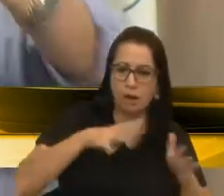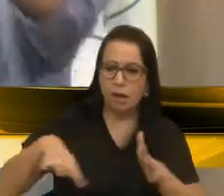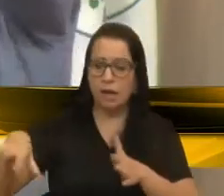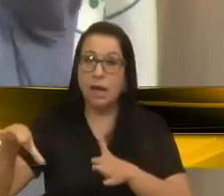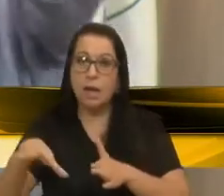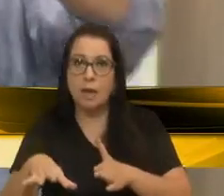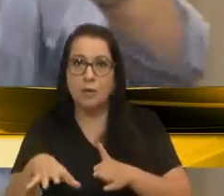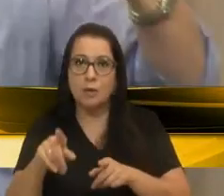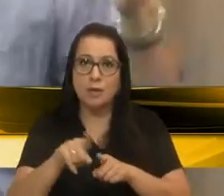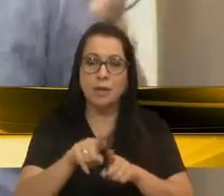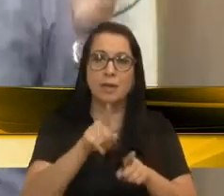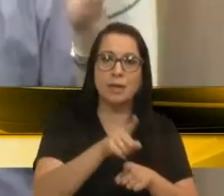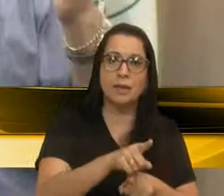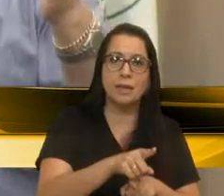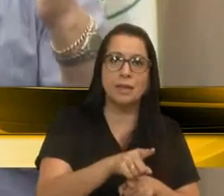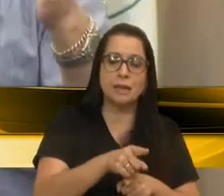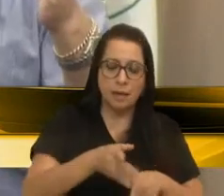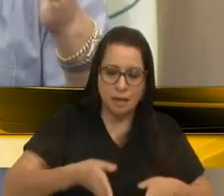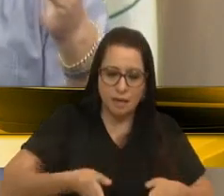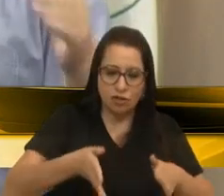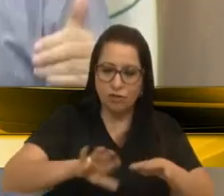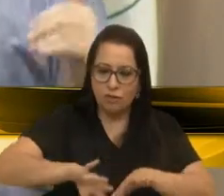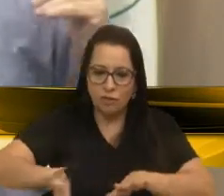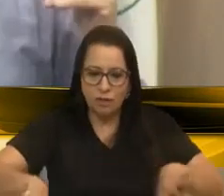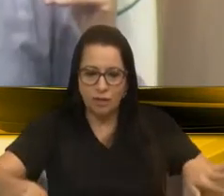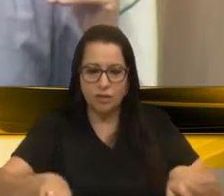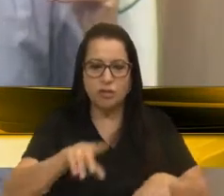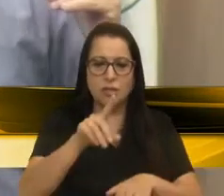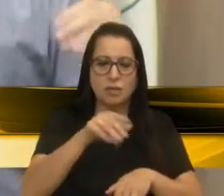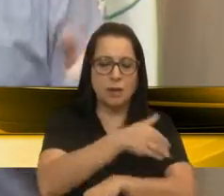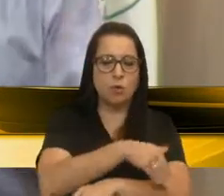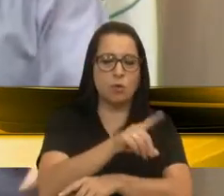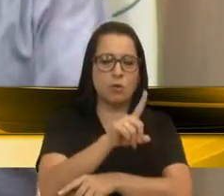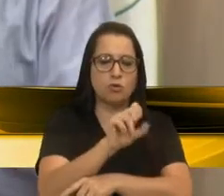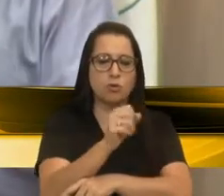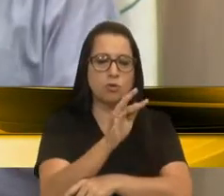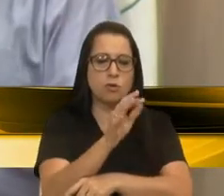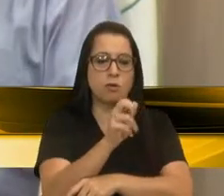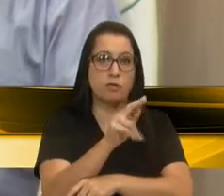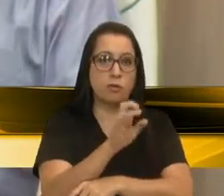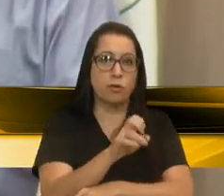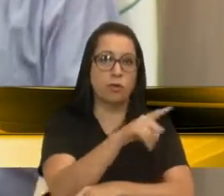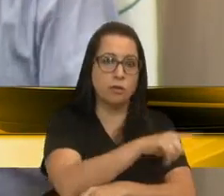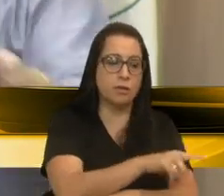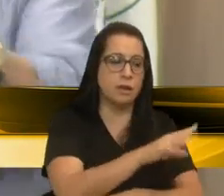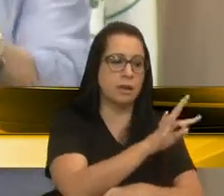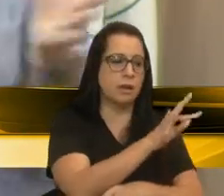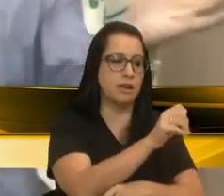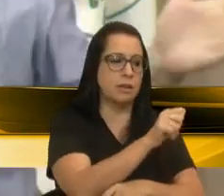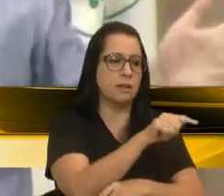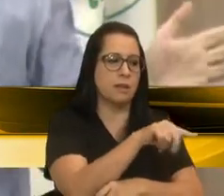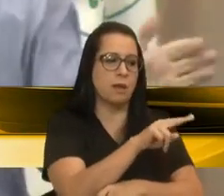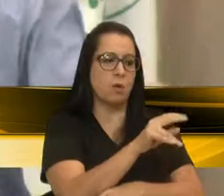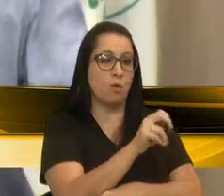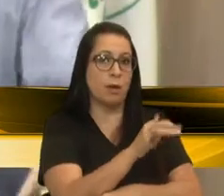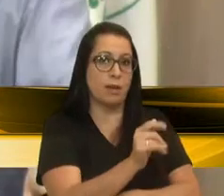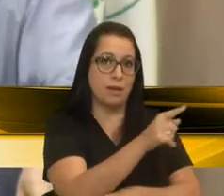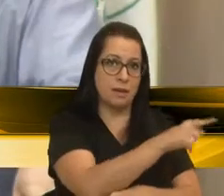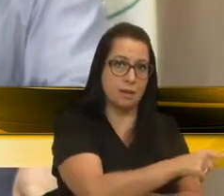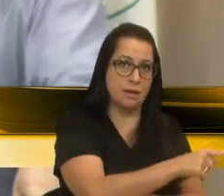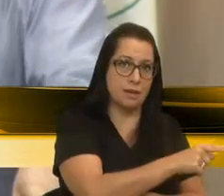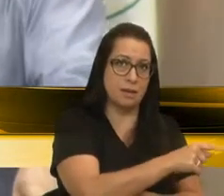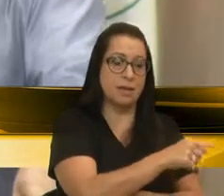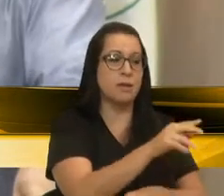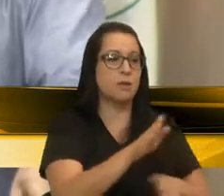de águas é basicamente a Rua 18 do Forte. Para um lado cai para a bacia do Taquari Antas e para o outro lado para a bacia